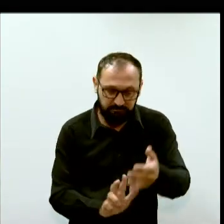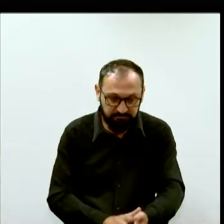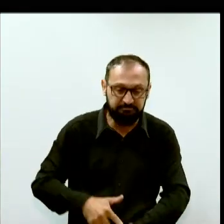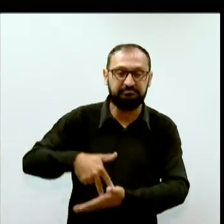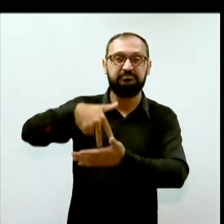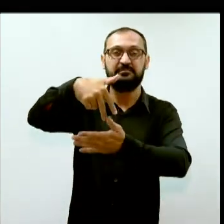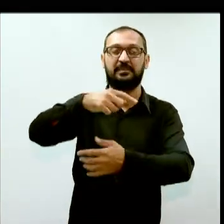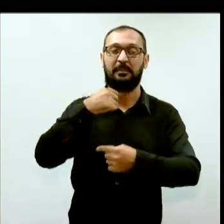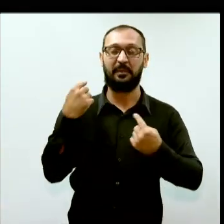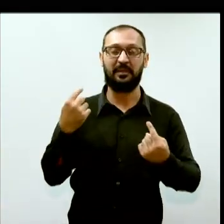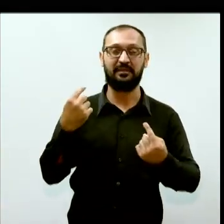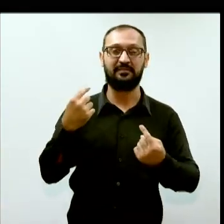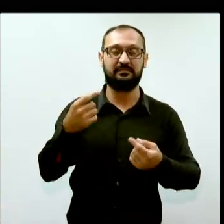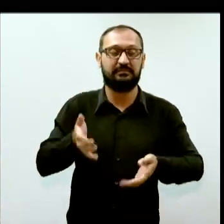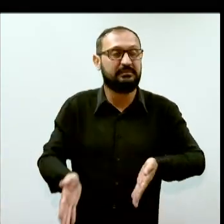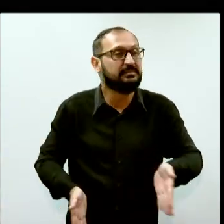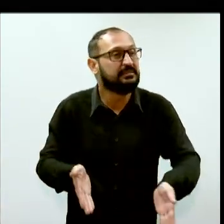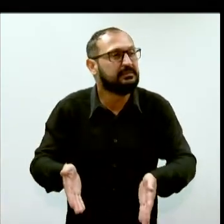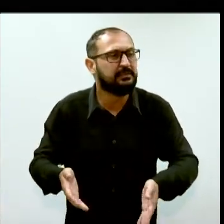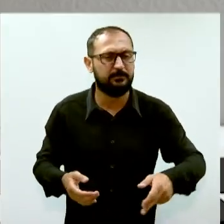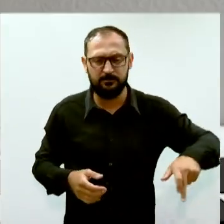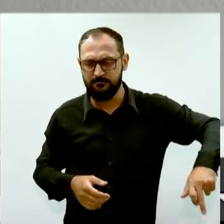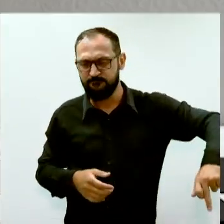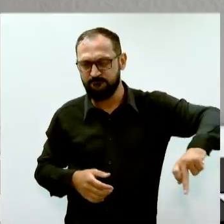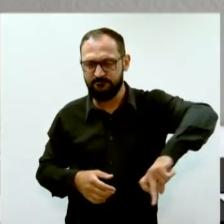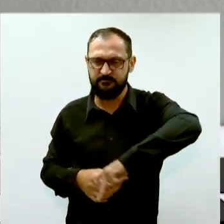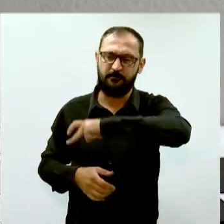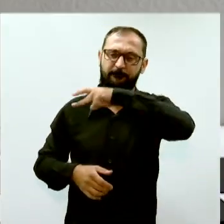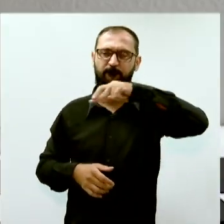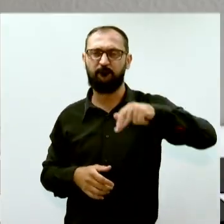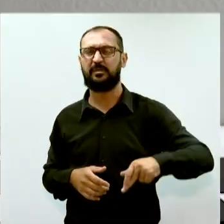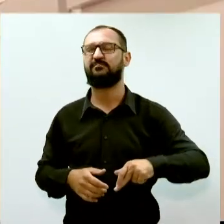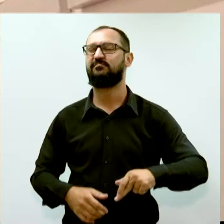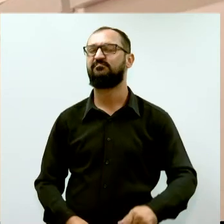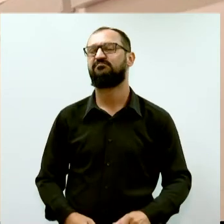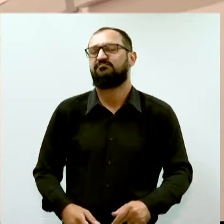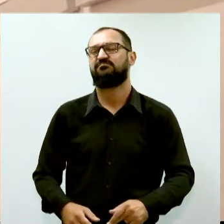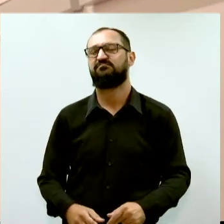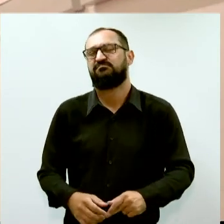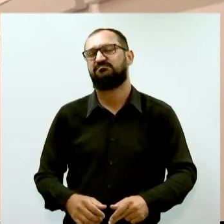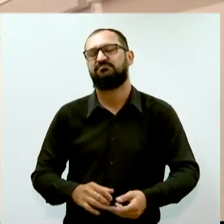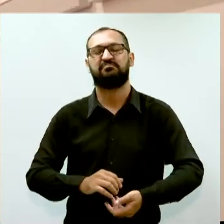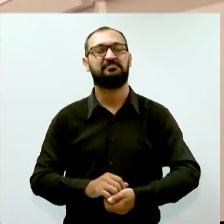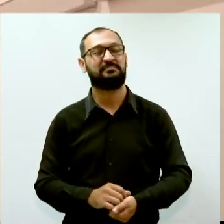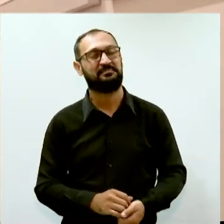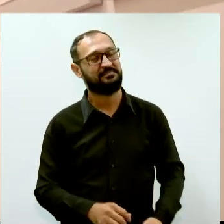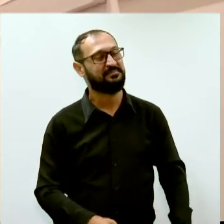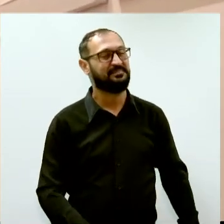cova, curupira, se o saci cruzar a perna.